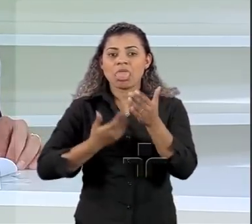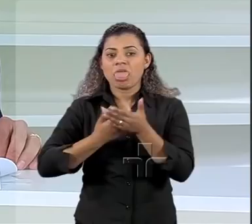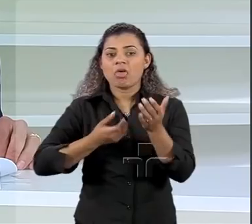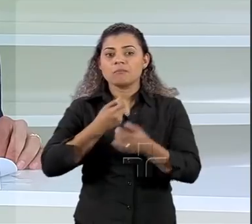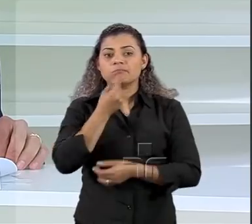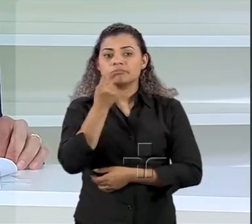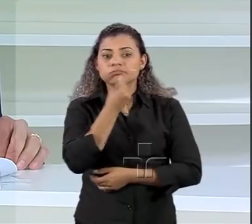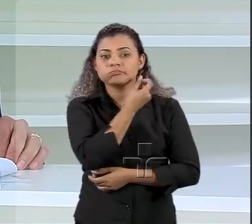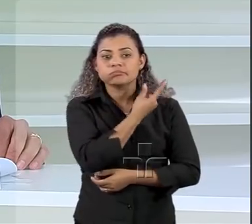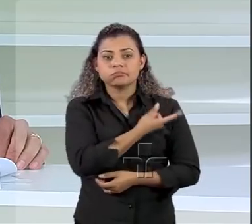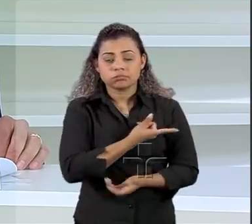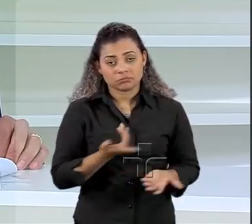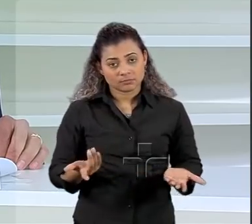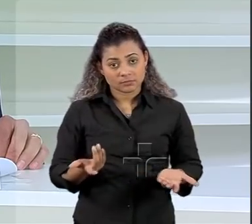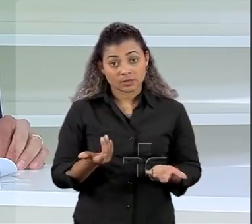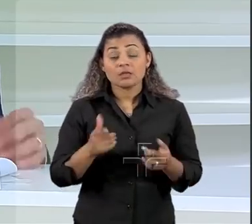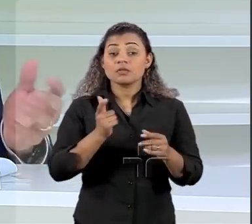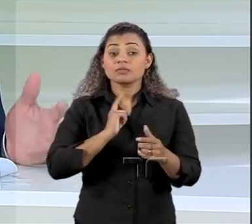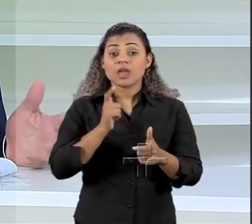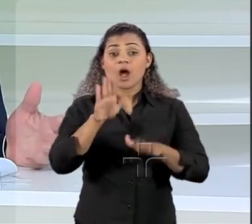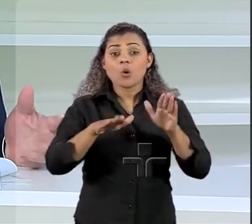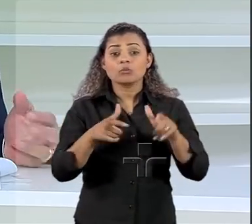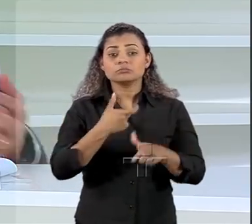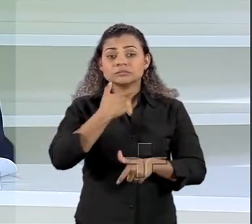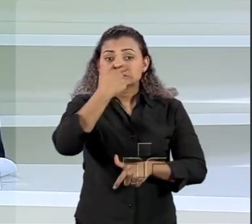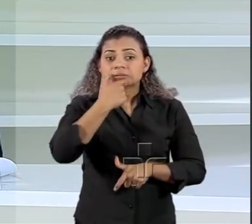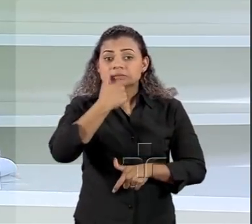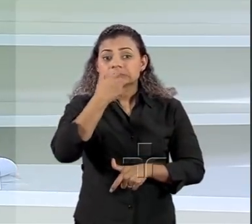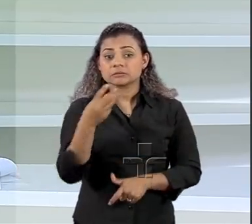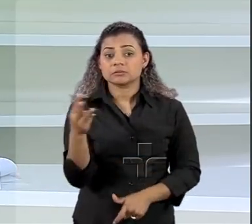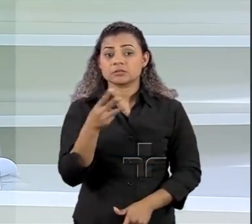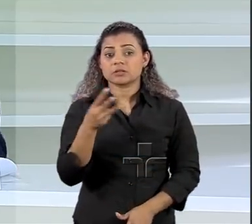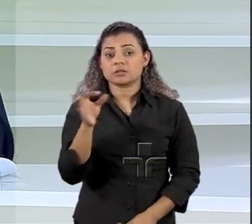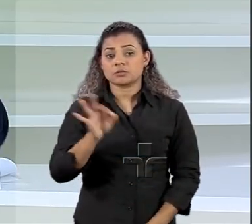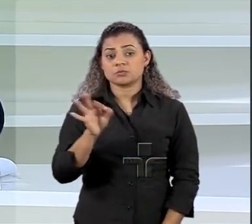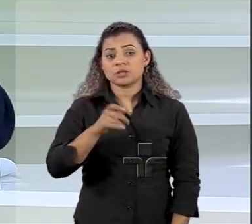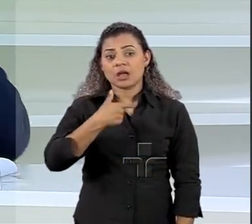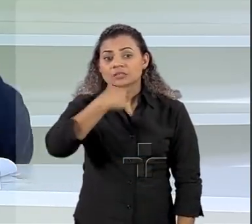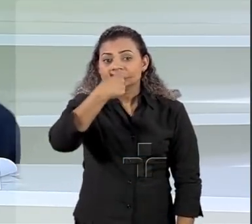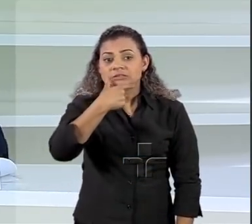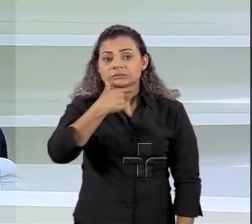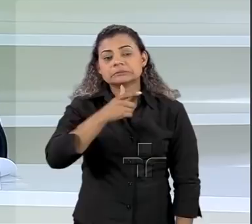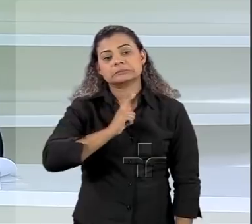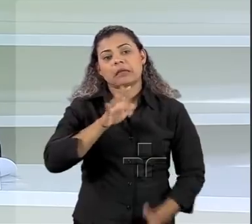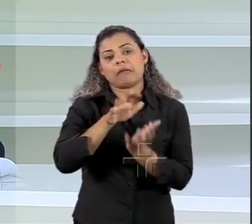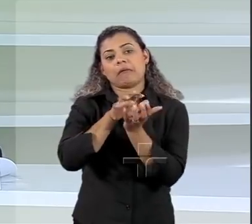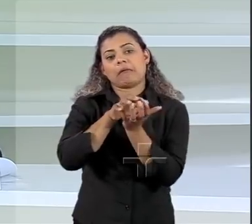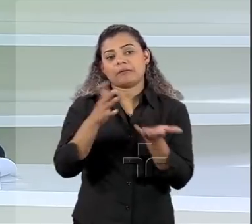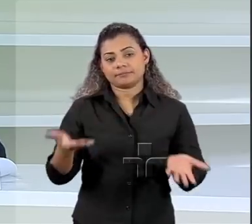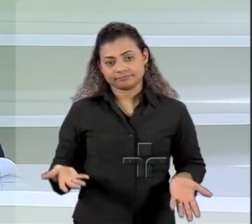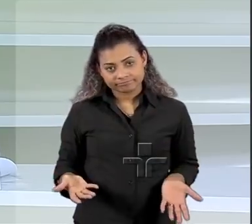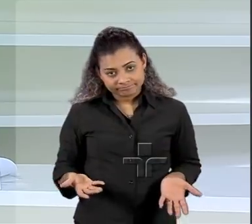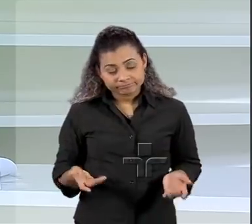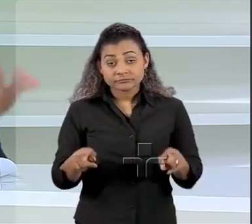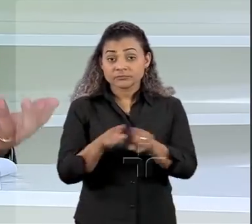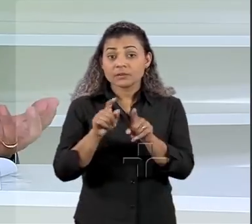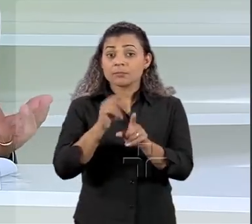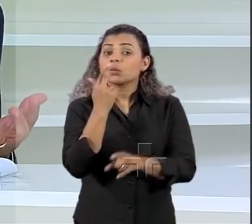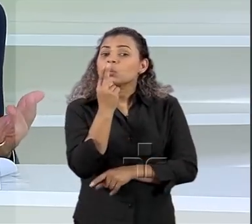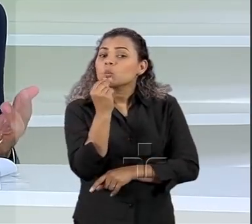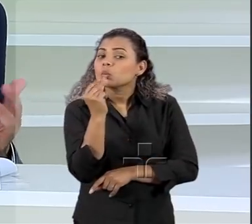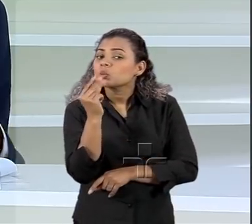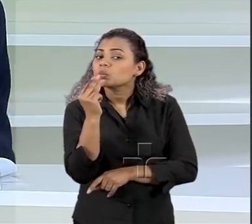33% têm algum tipo de prótese. Lembrando que pela cavidade oral, além do dano nutricional, nós temos